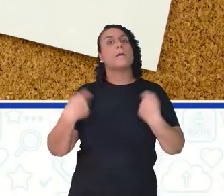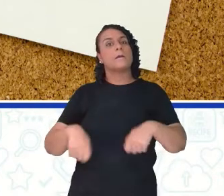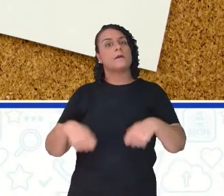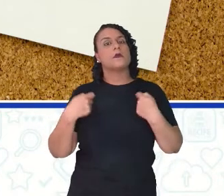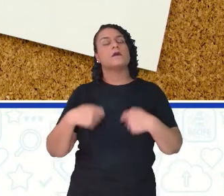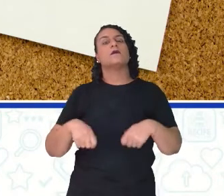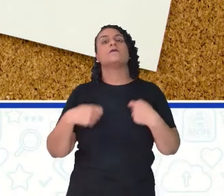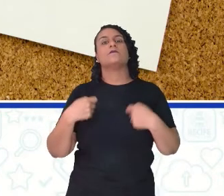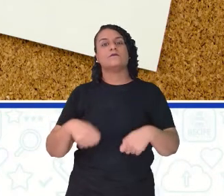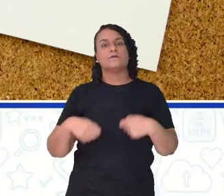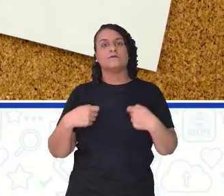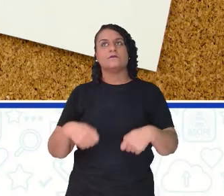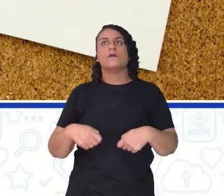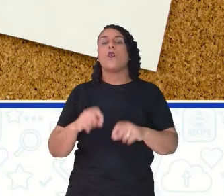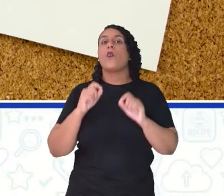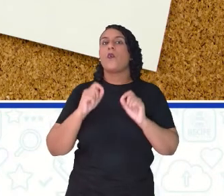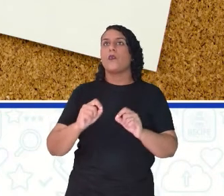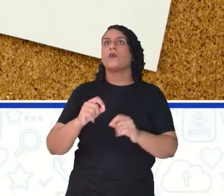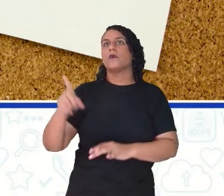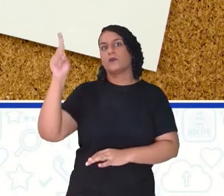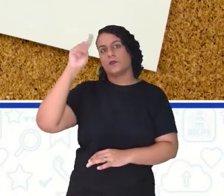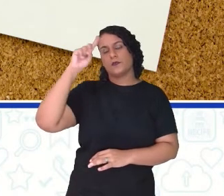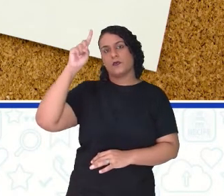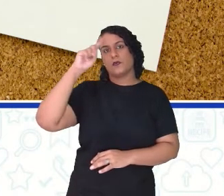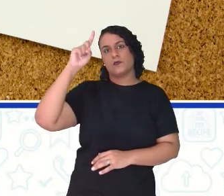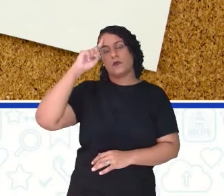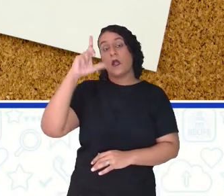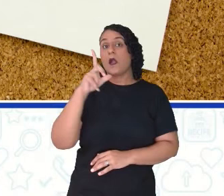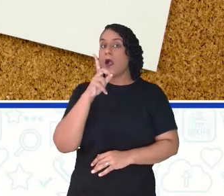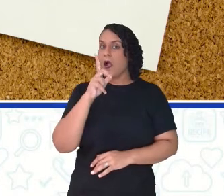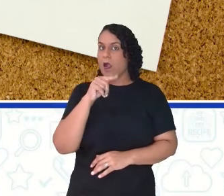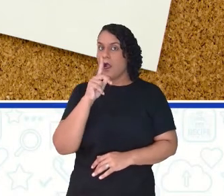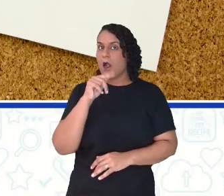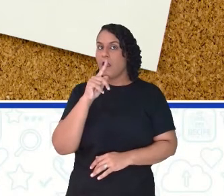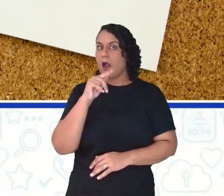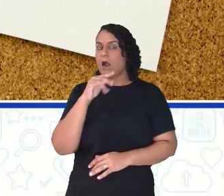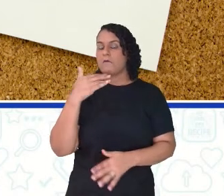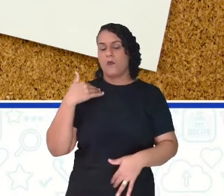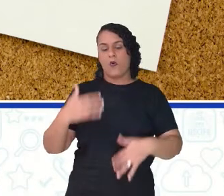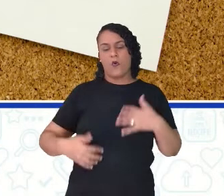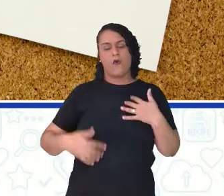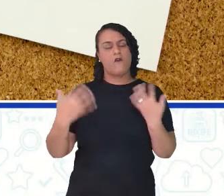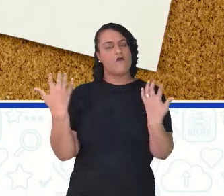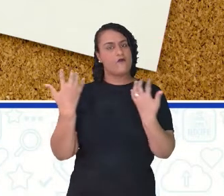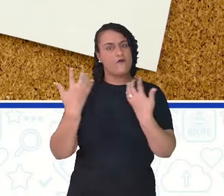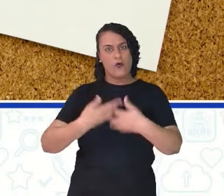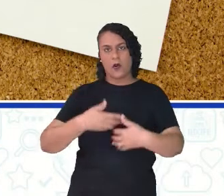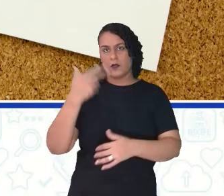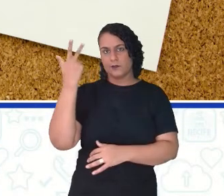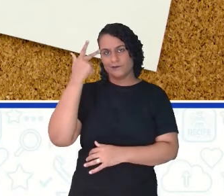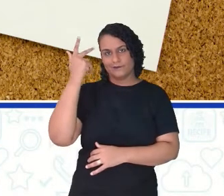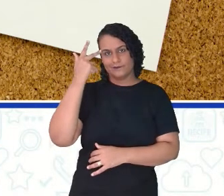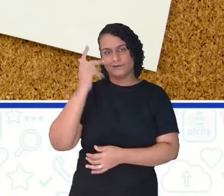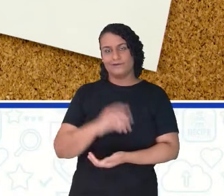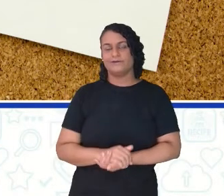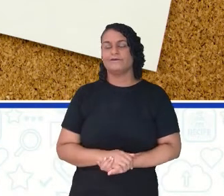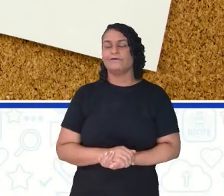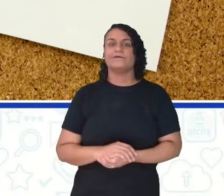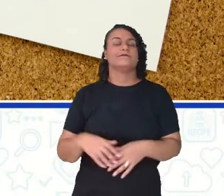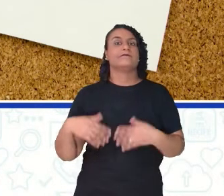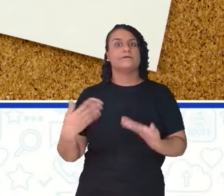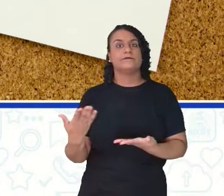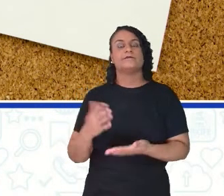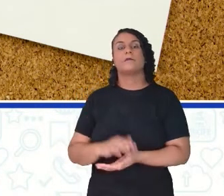vivos, que precisam diariamente dessa substância para o funcionamento adequado do organismo. Então, na medida que